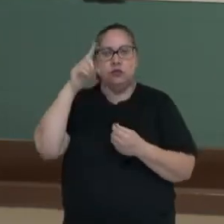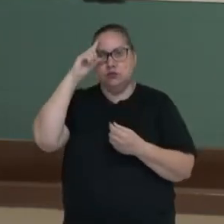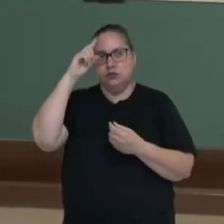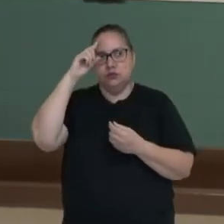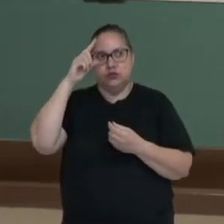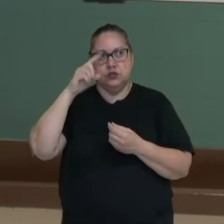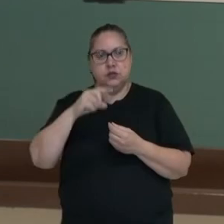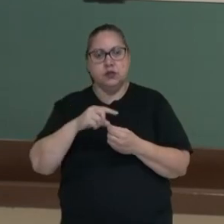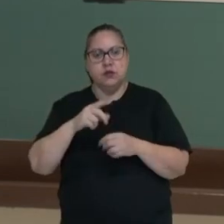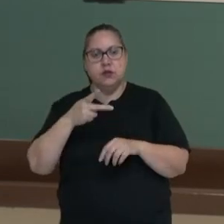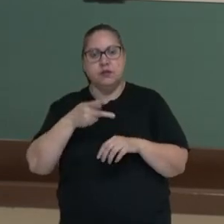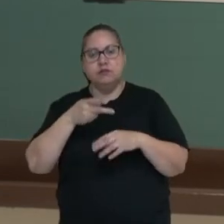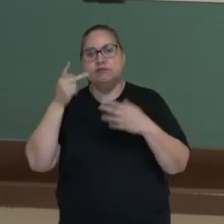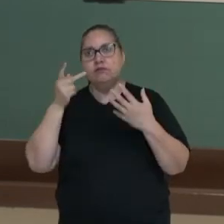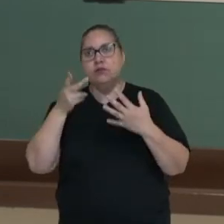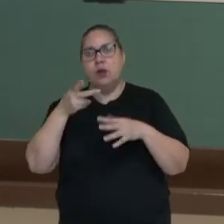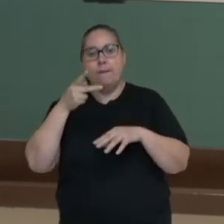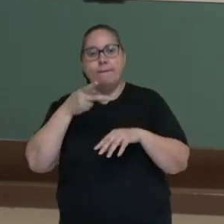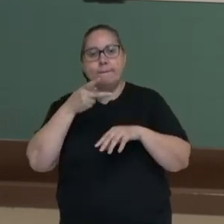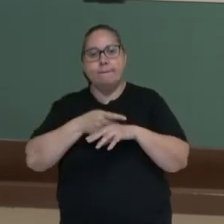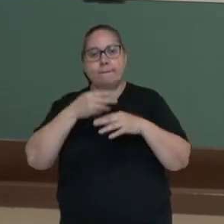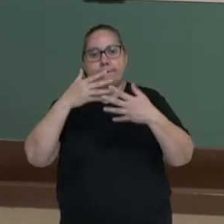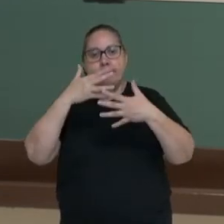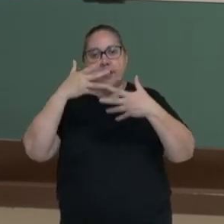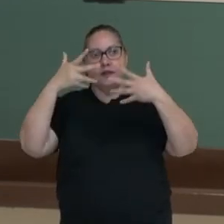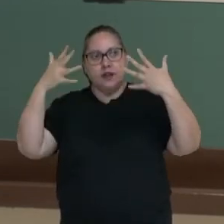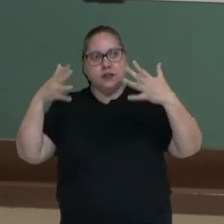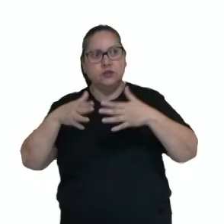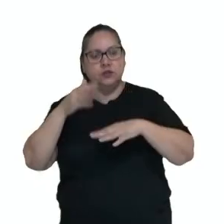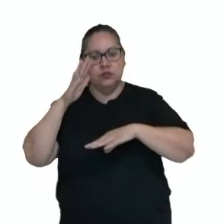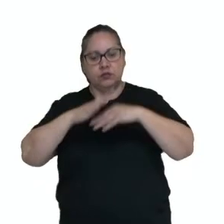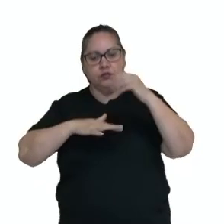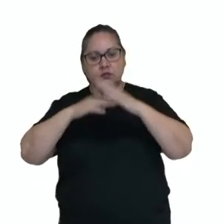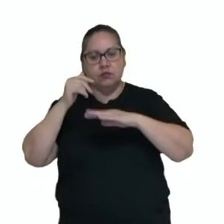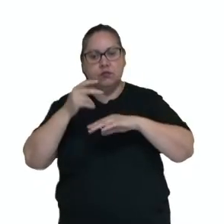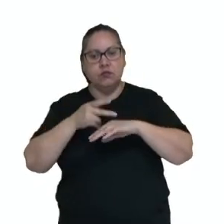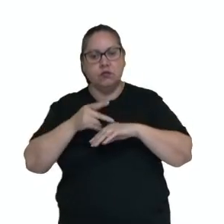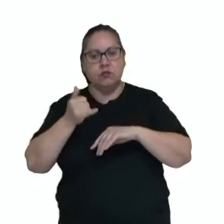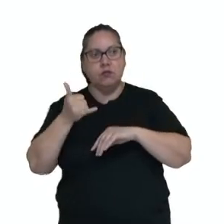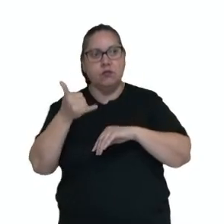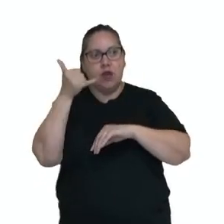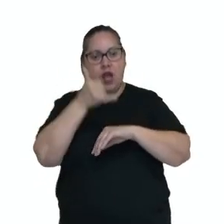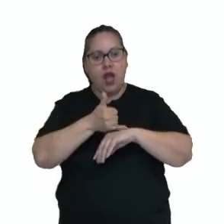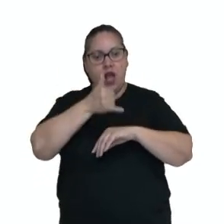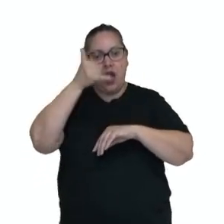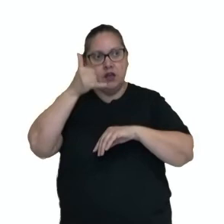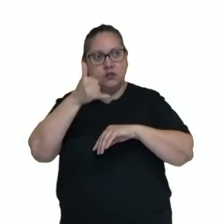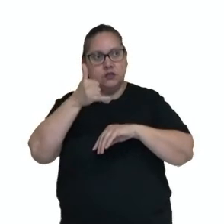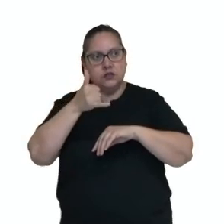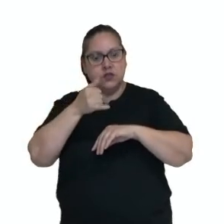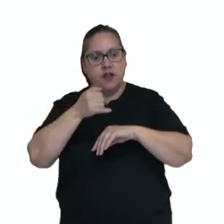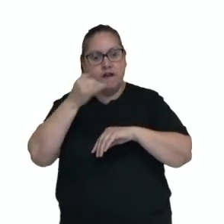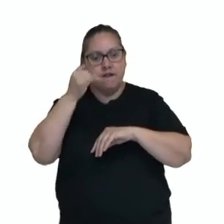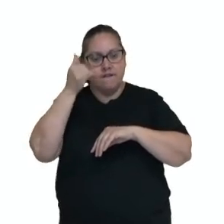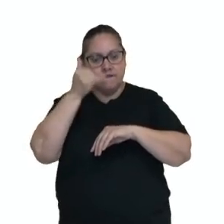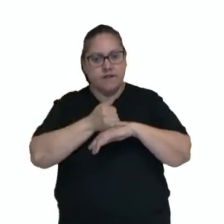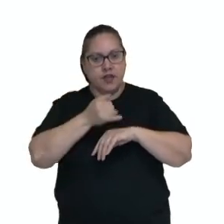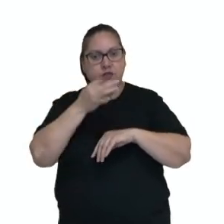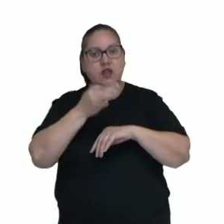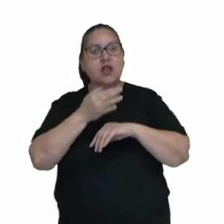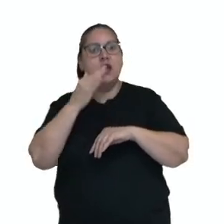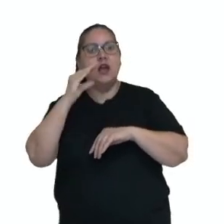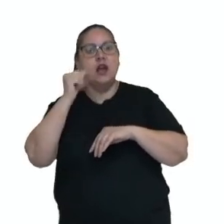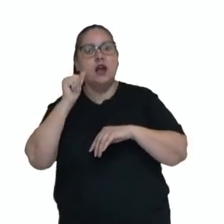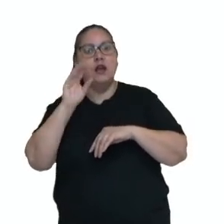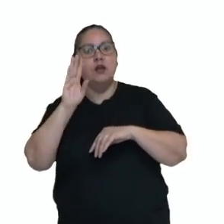Os metais que nós utilizamos na construção, por exemplo, o aço é uma mistura de ferro e de carbono. Olha lá,